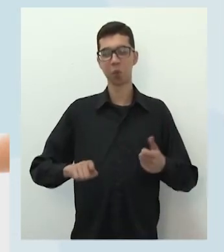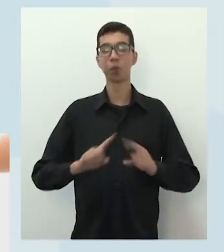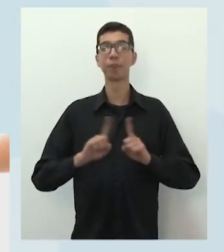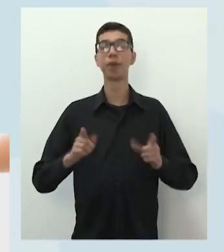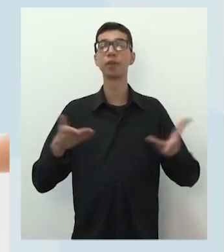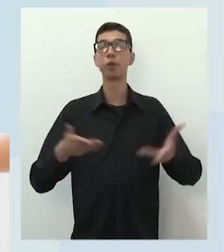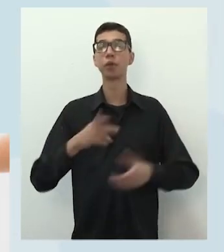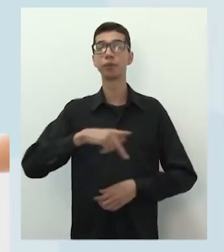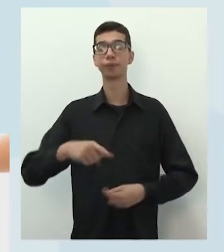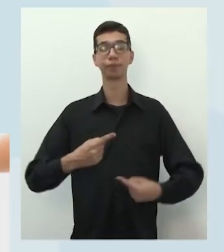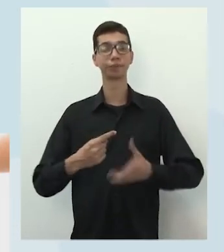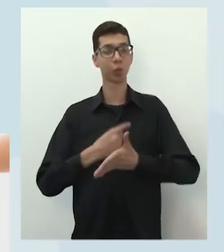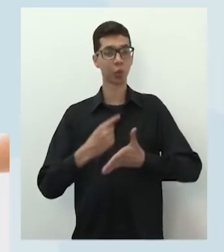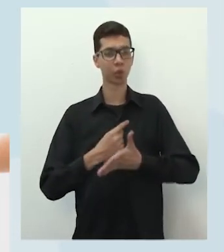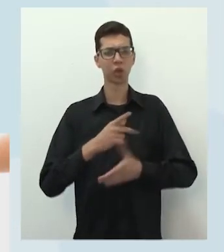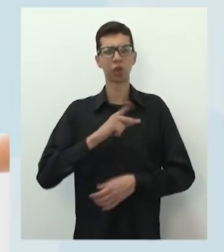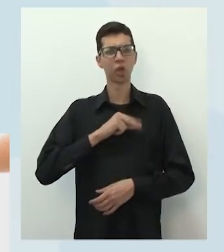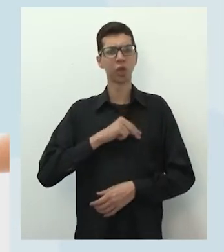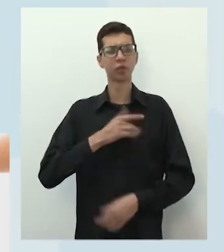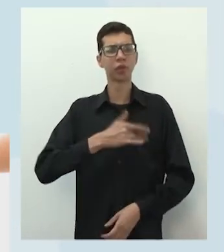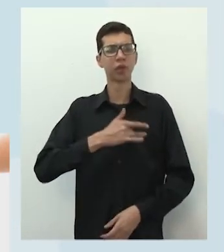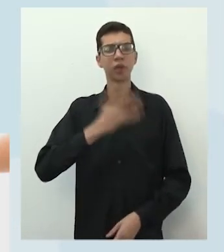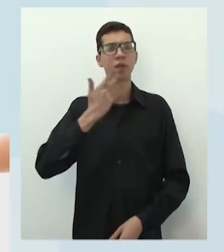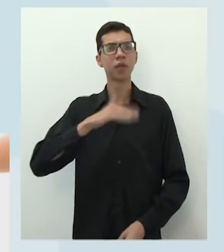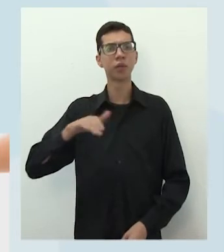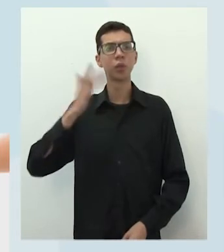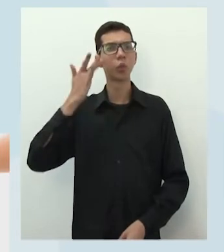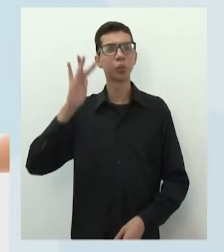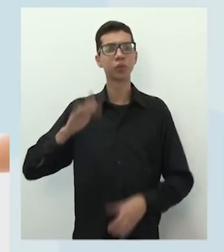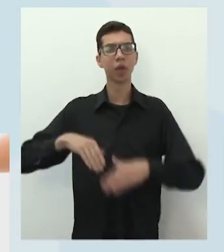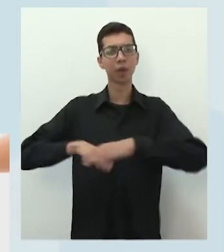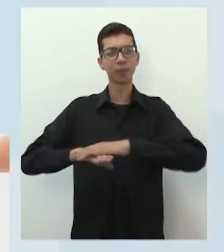57% sabia usar uma tela touchscreen e